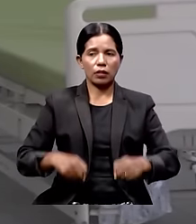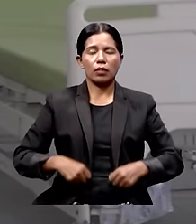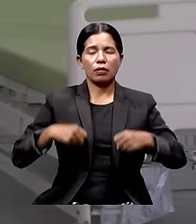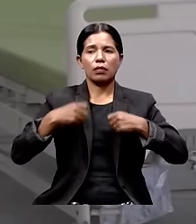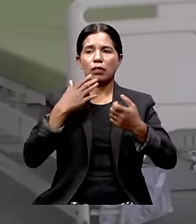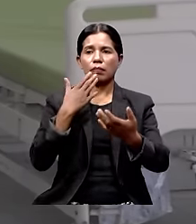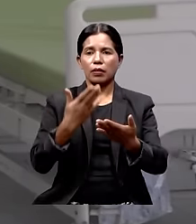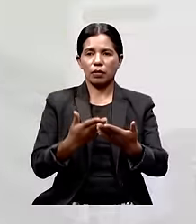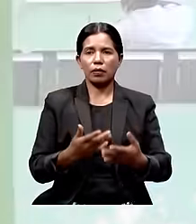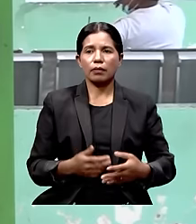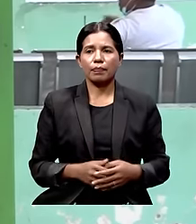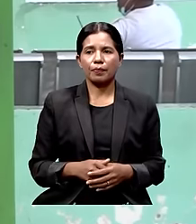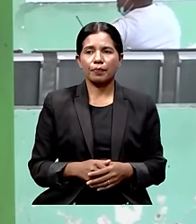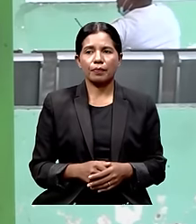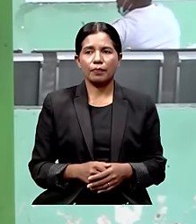bedia.